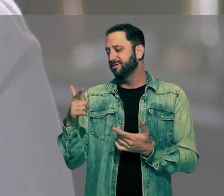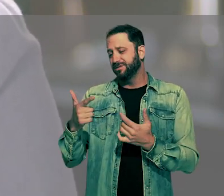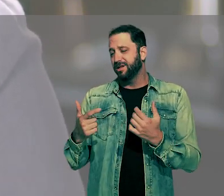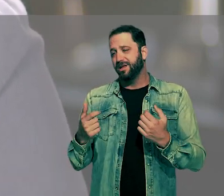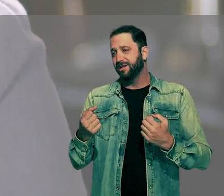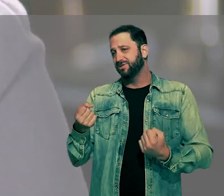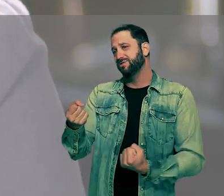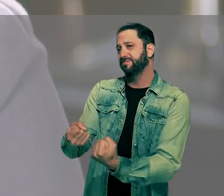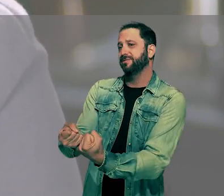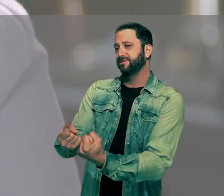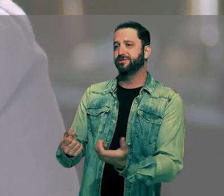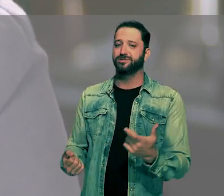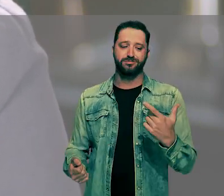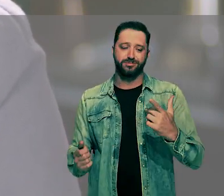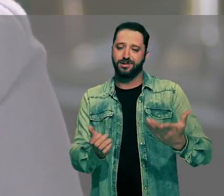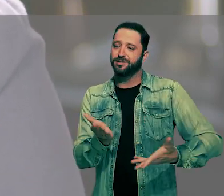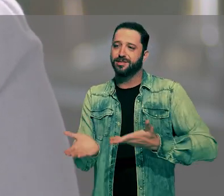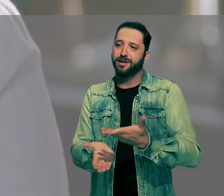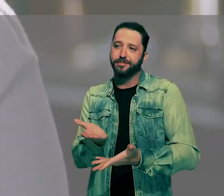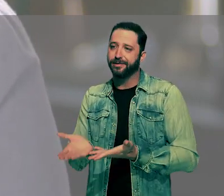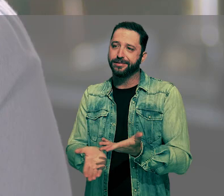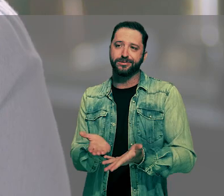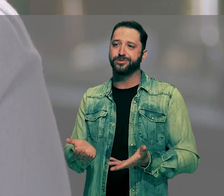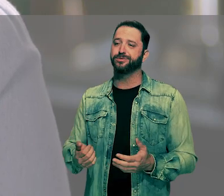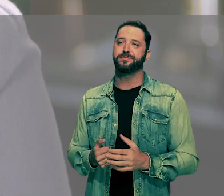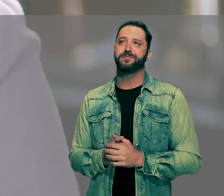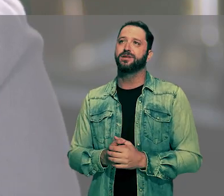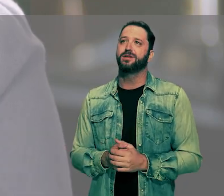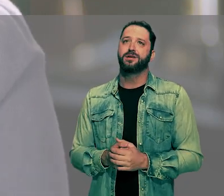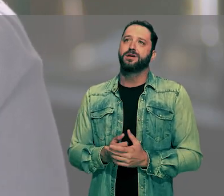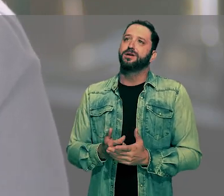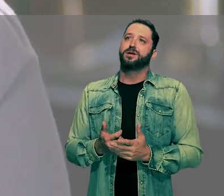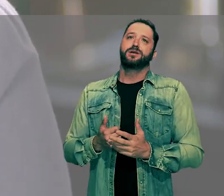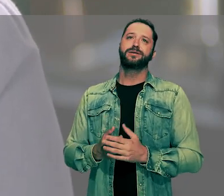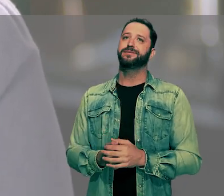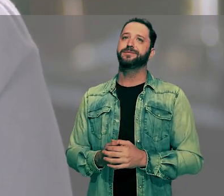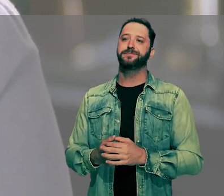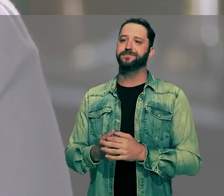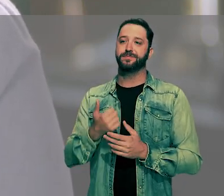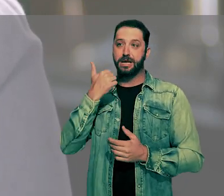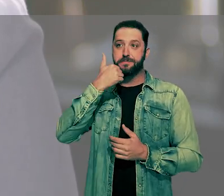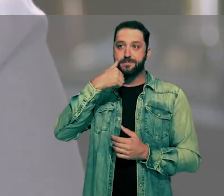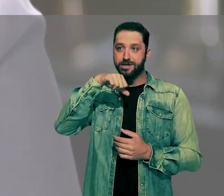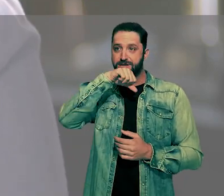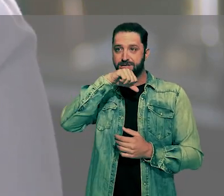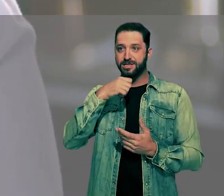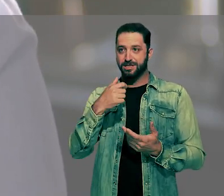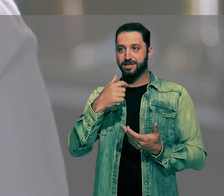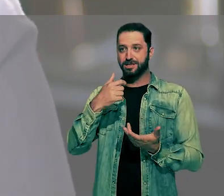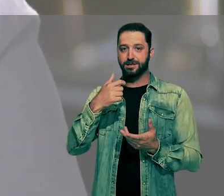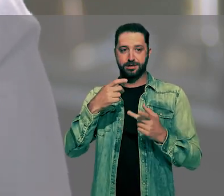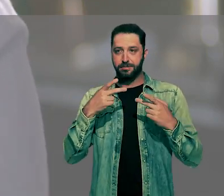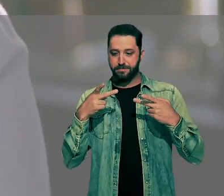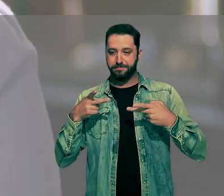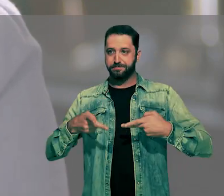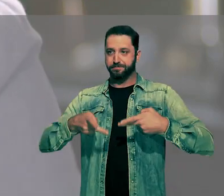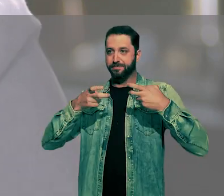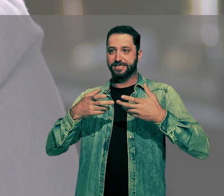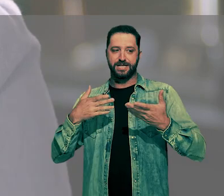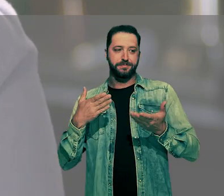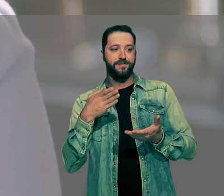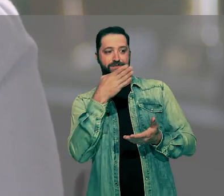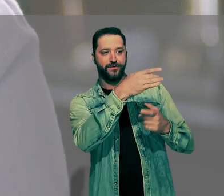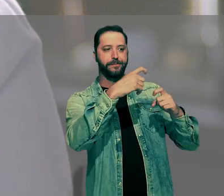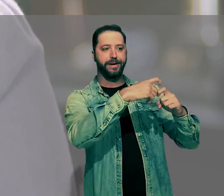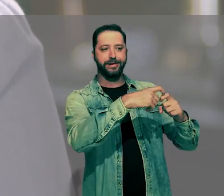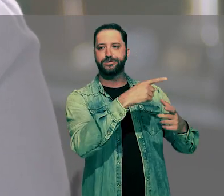ter suporte para o seu filho, de não ter um tratamento, de não ter... quando a mãe percebe de você ir no médico e